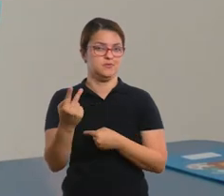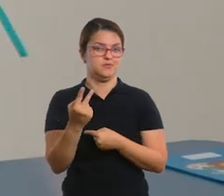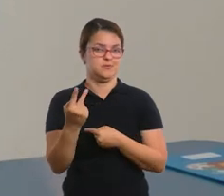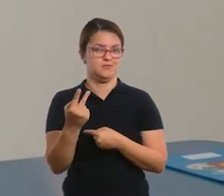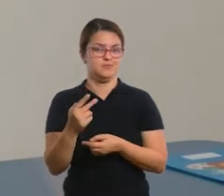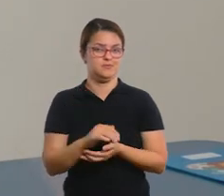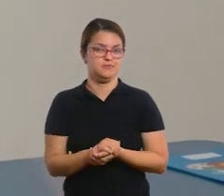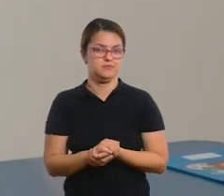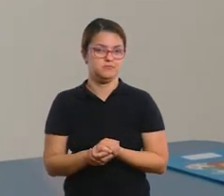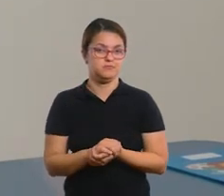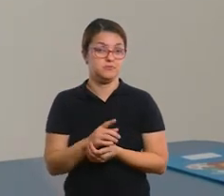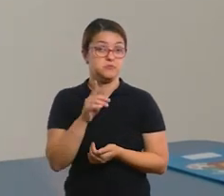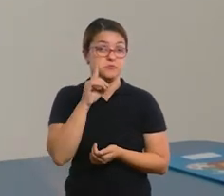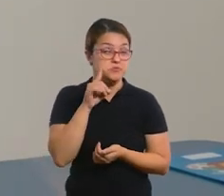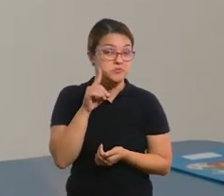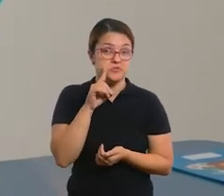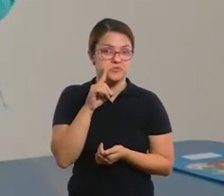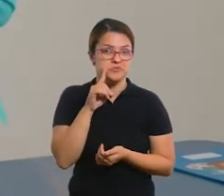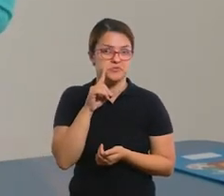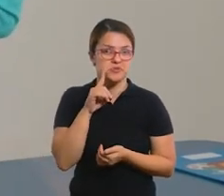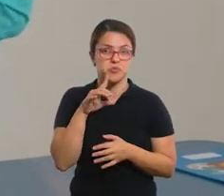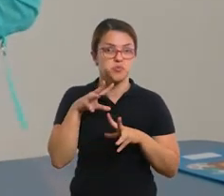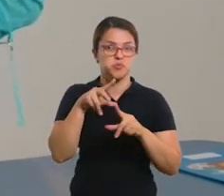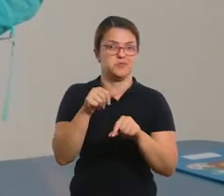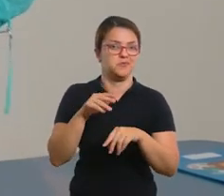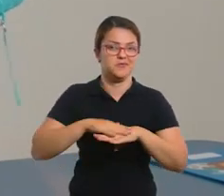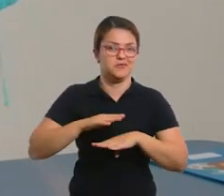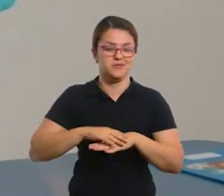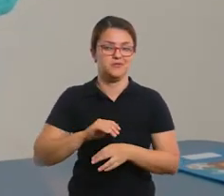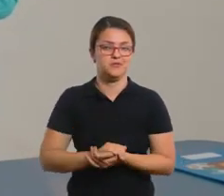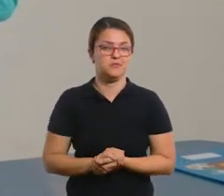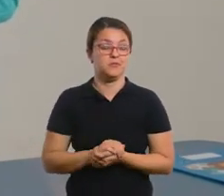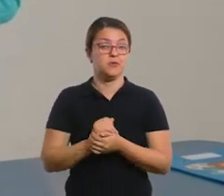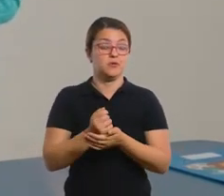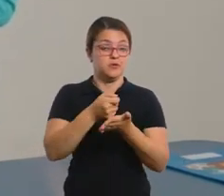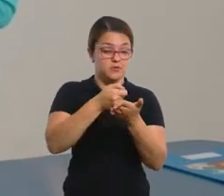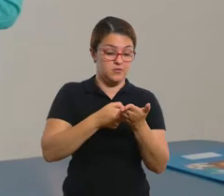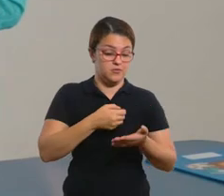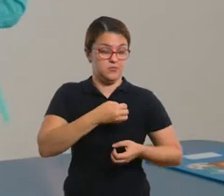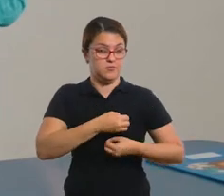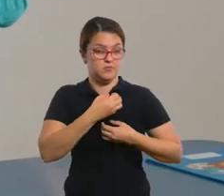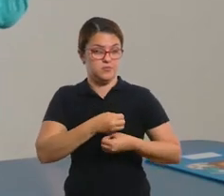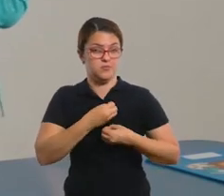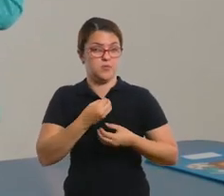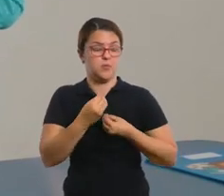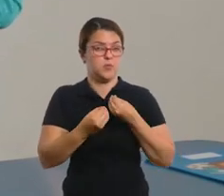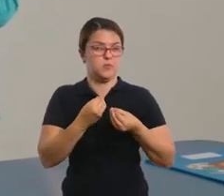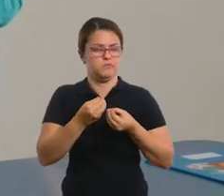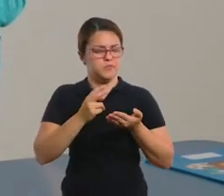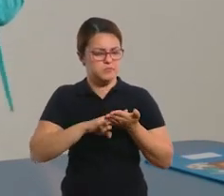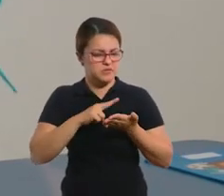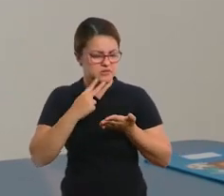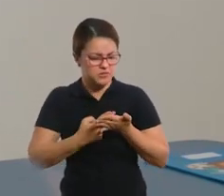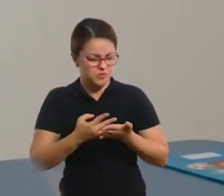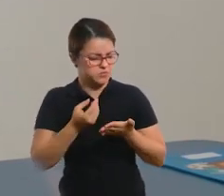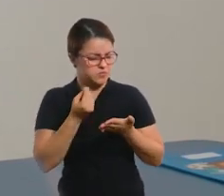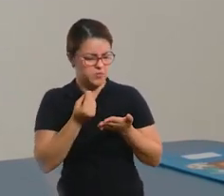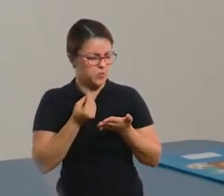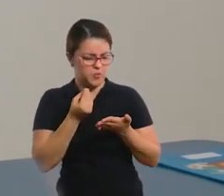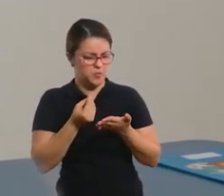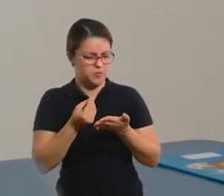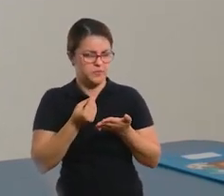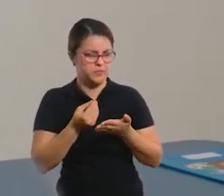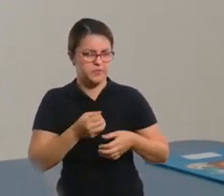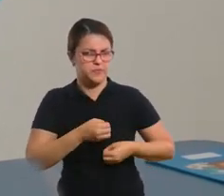elas não precisam ser feitas no mesmo dia, tá? Que é a interpretação do poema. Lá no link Lição de Casa tem